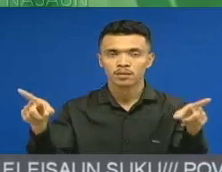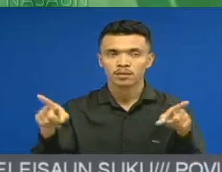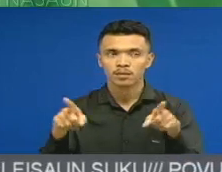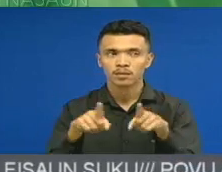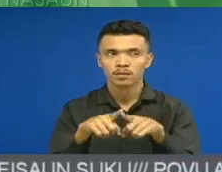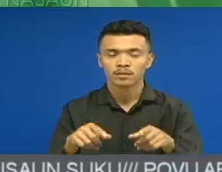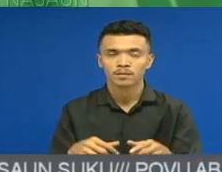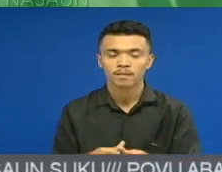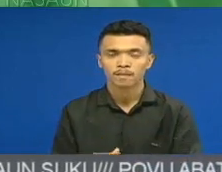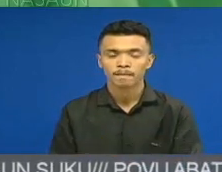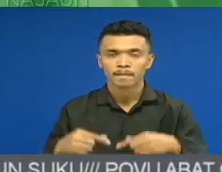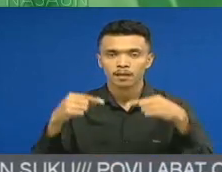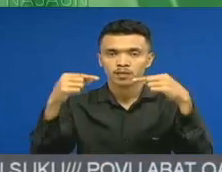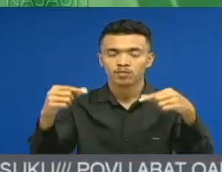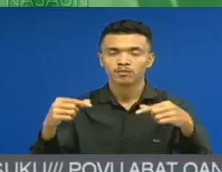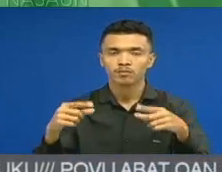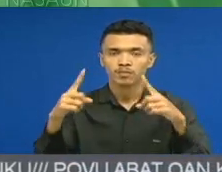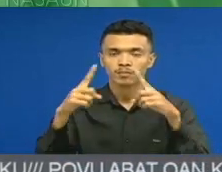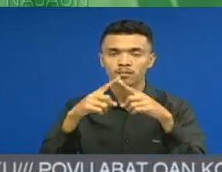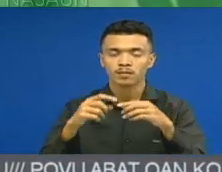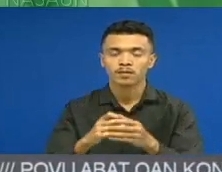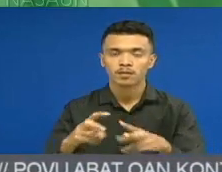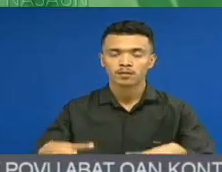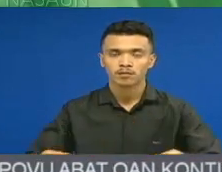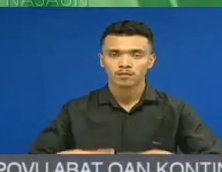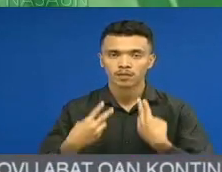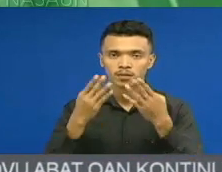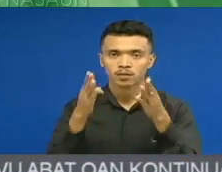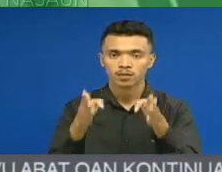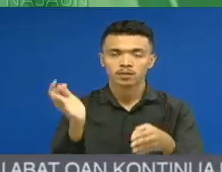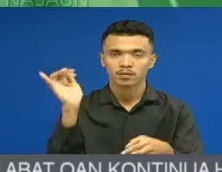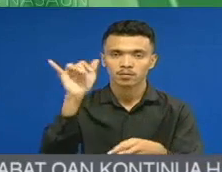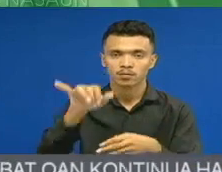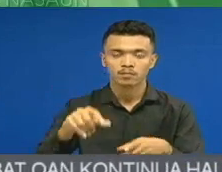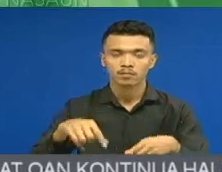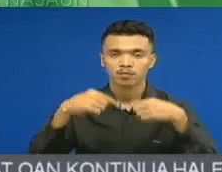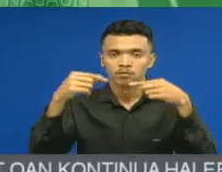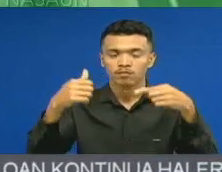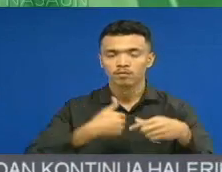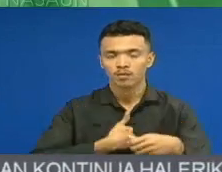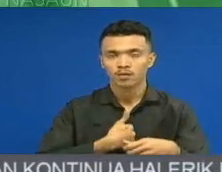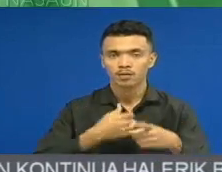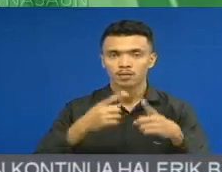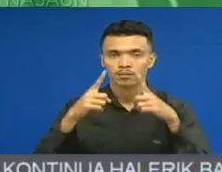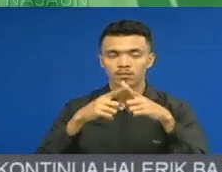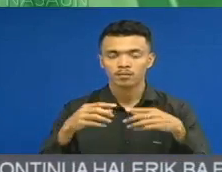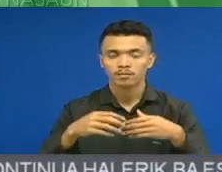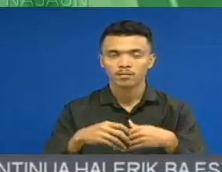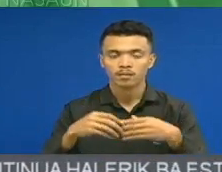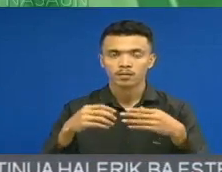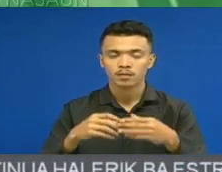ida a do Fona Honra, para a sua insira de B, marca sacrifica ser minha ano para a luta à